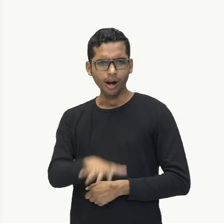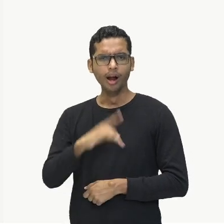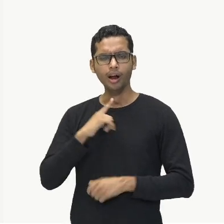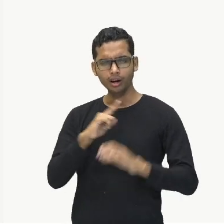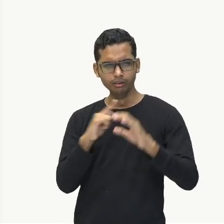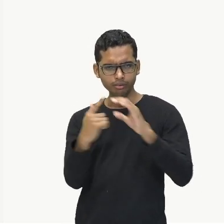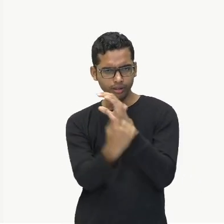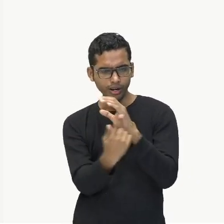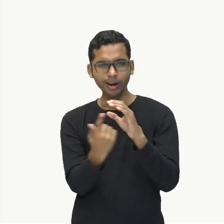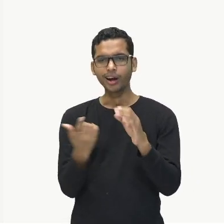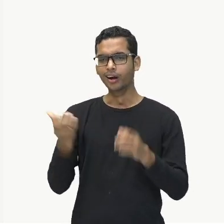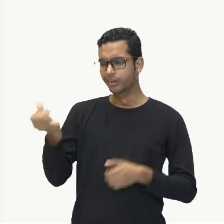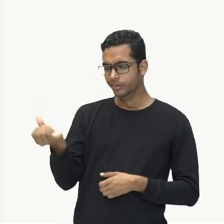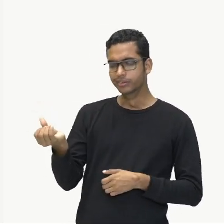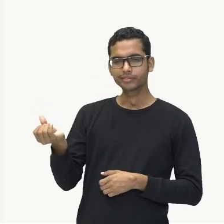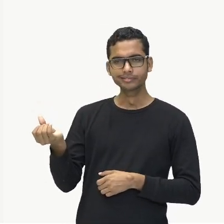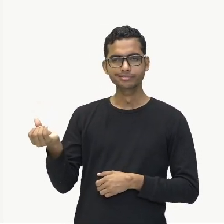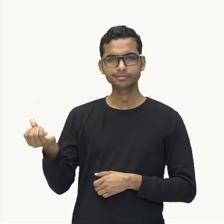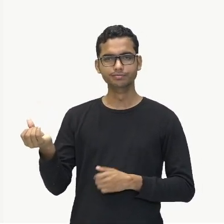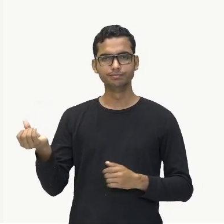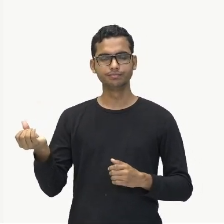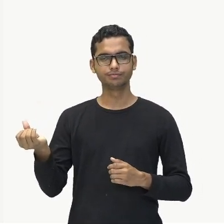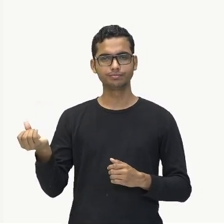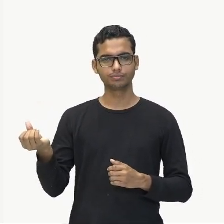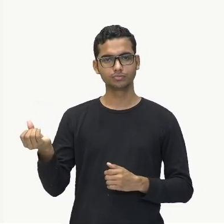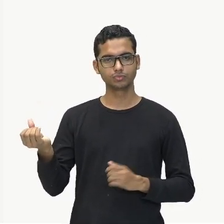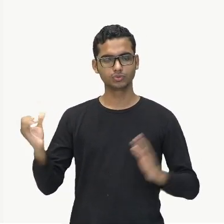entre 6 e